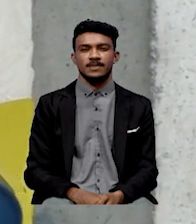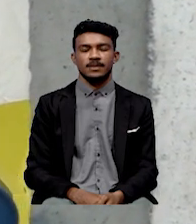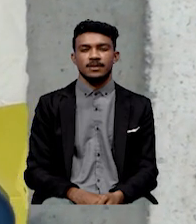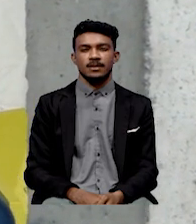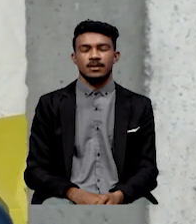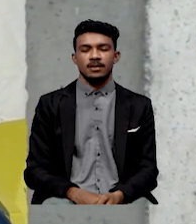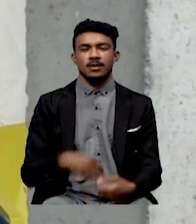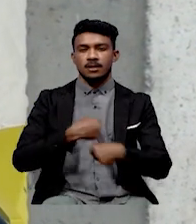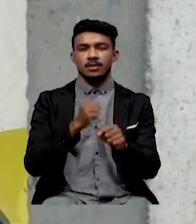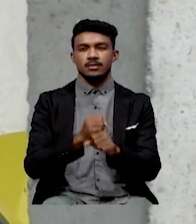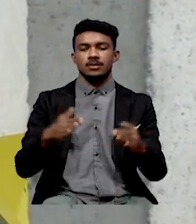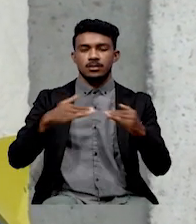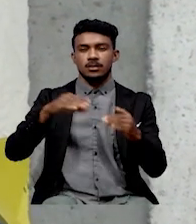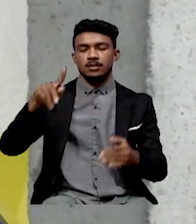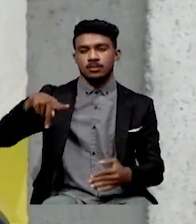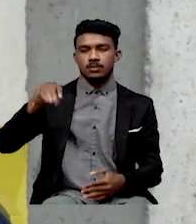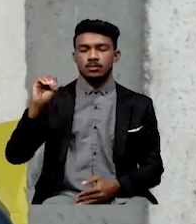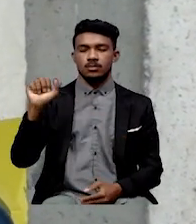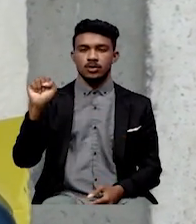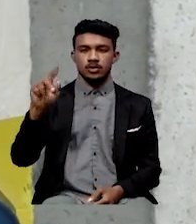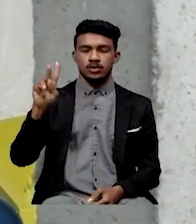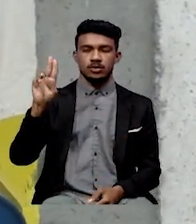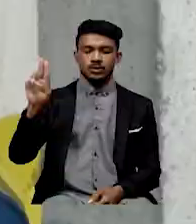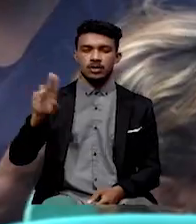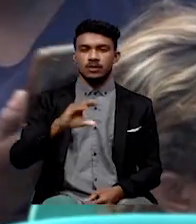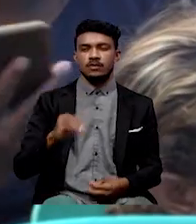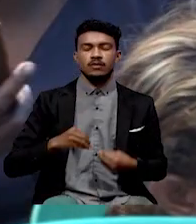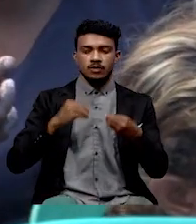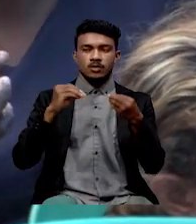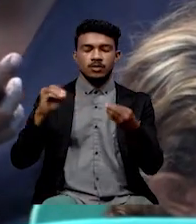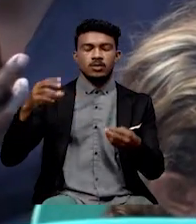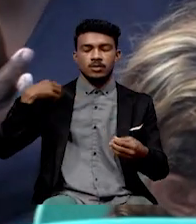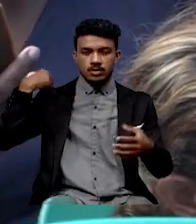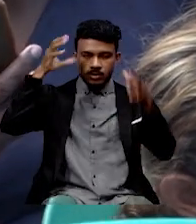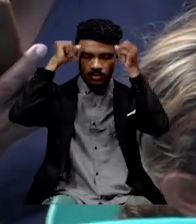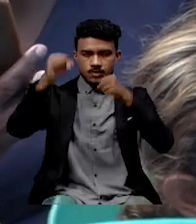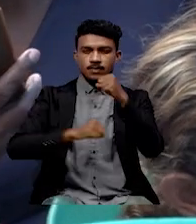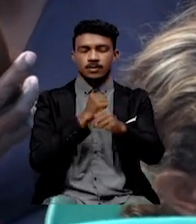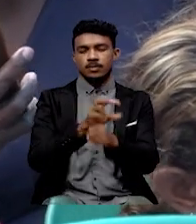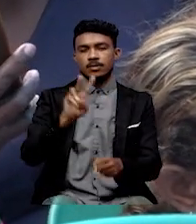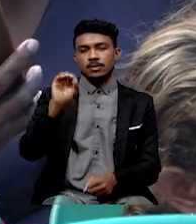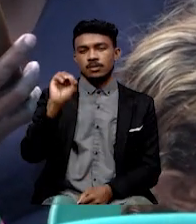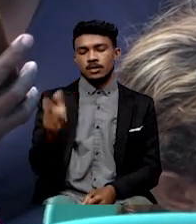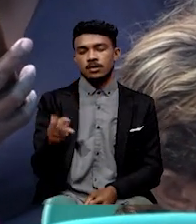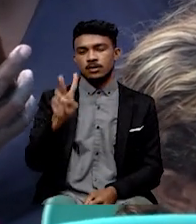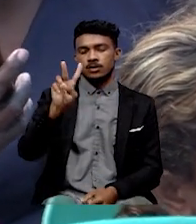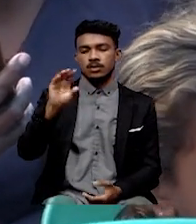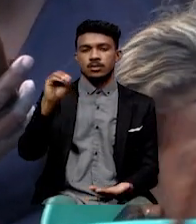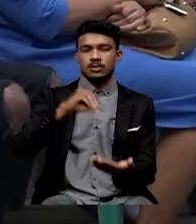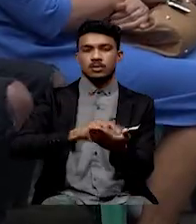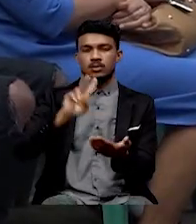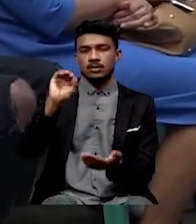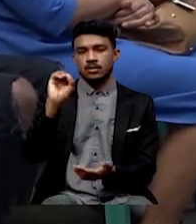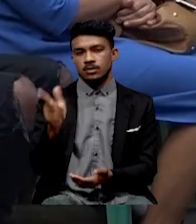Além de lança posko vitória ba candidato presidente república periodo tina ring rua Ronlu Resin Rua, to tina ring rua Ronlu